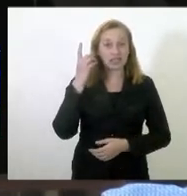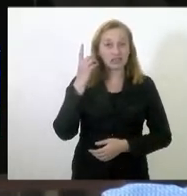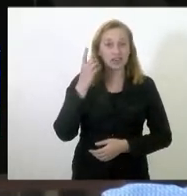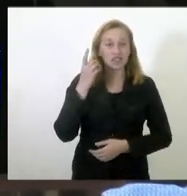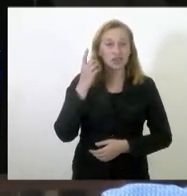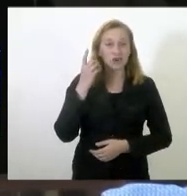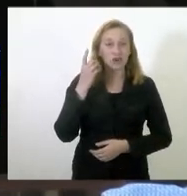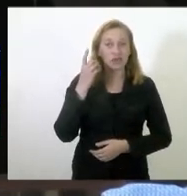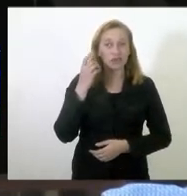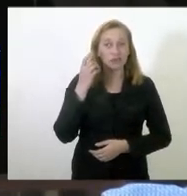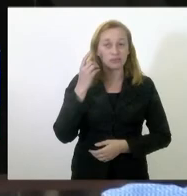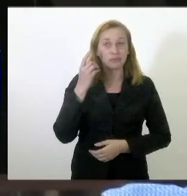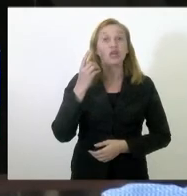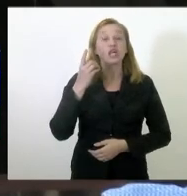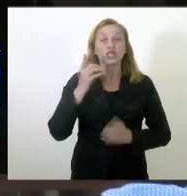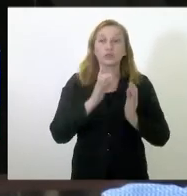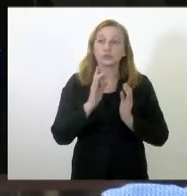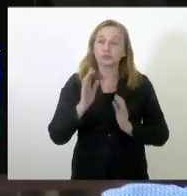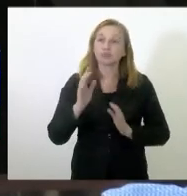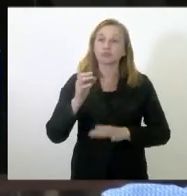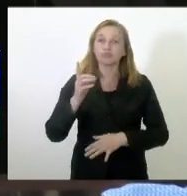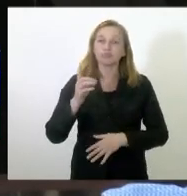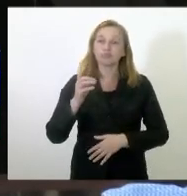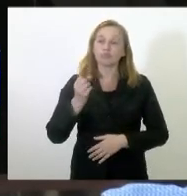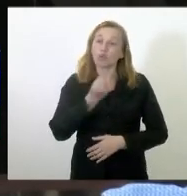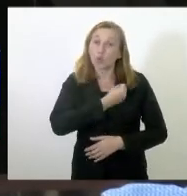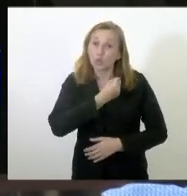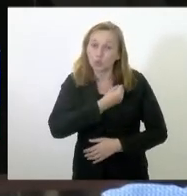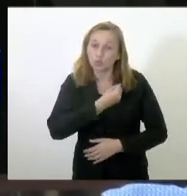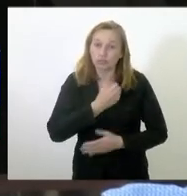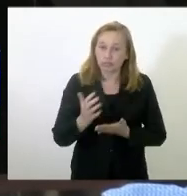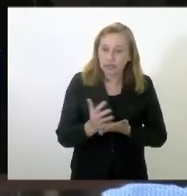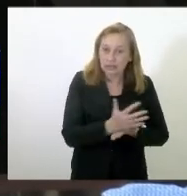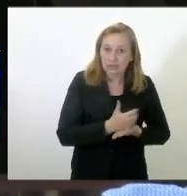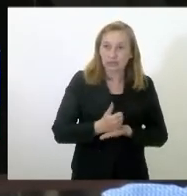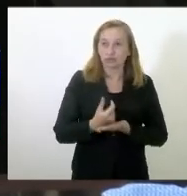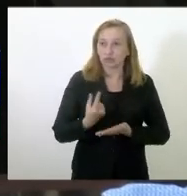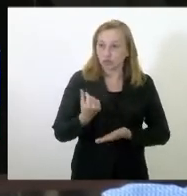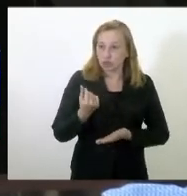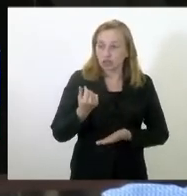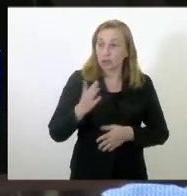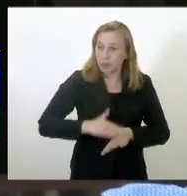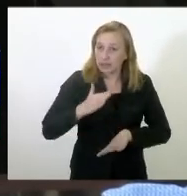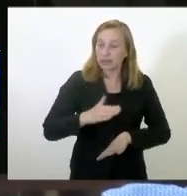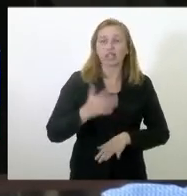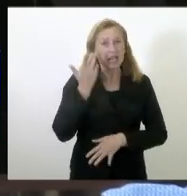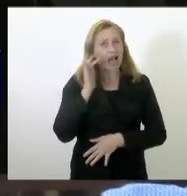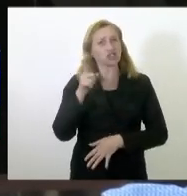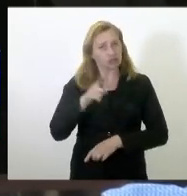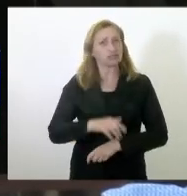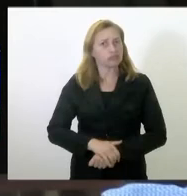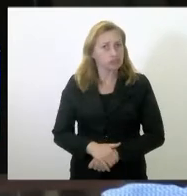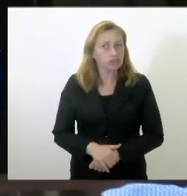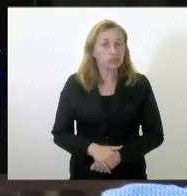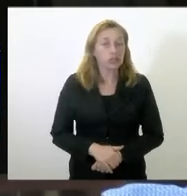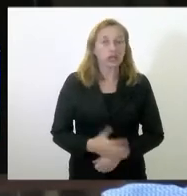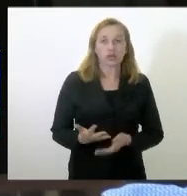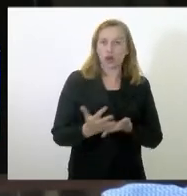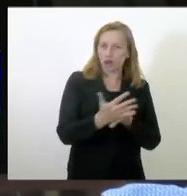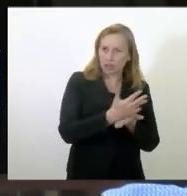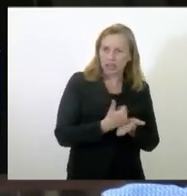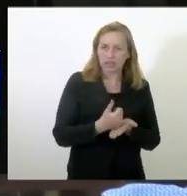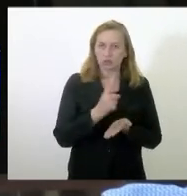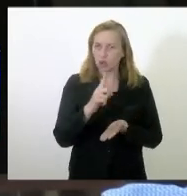segmento, vai aumentar a arrecadação. Ele acha isso. A arrecadação